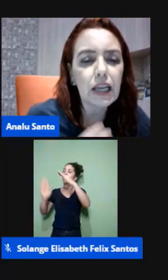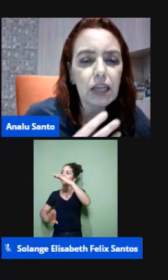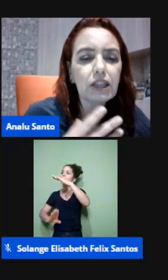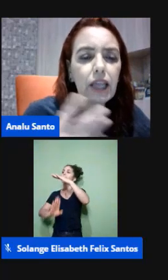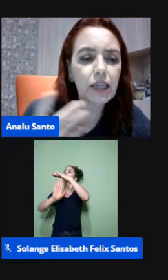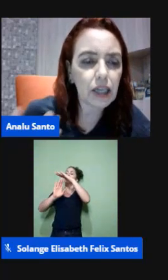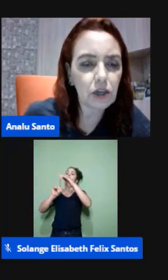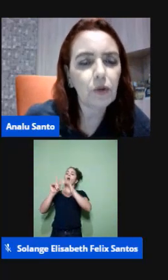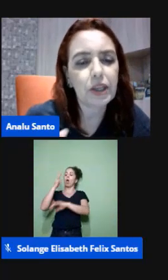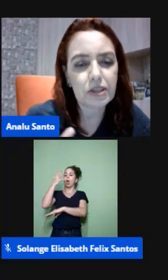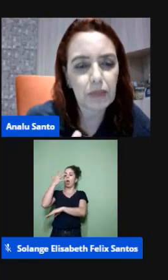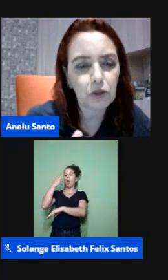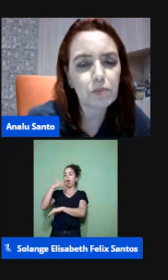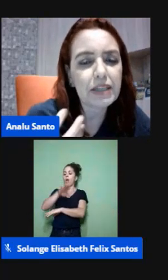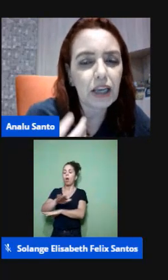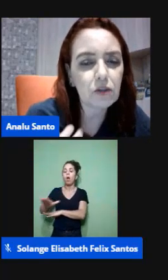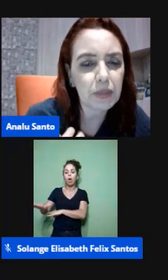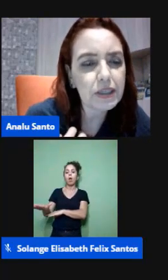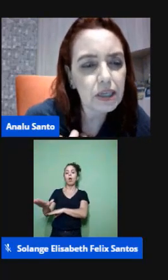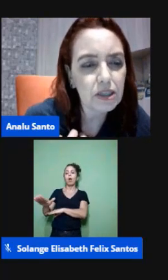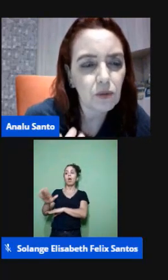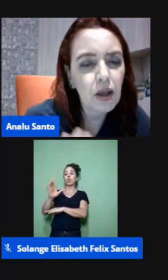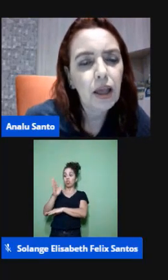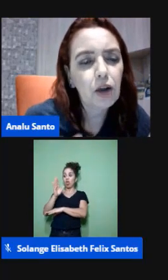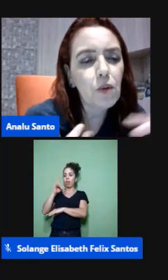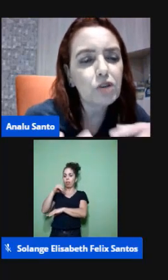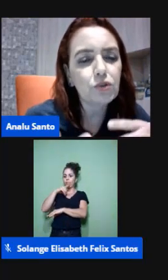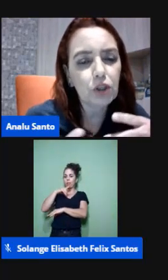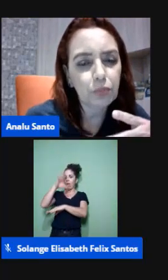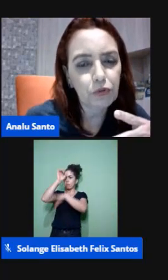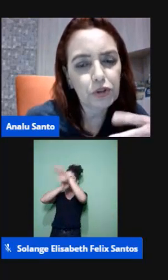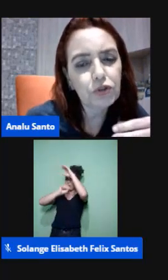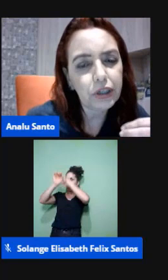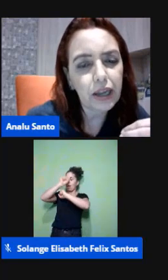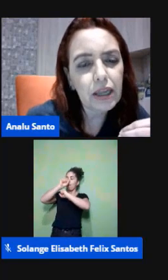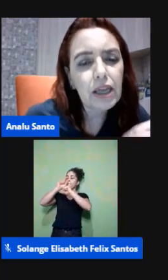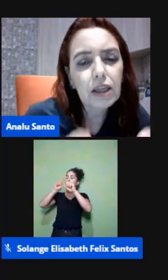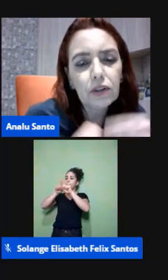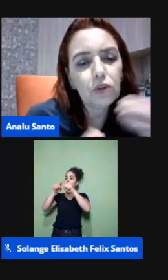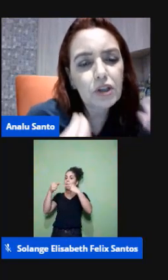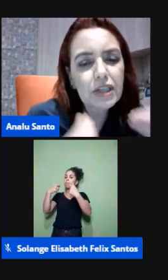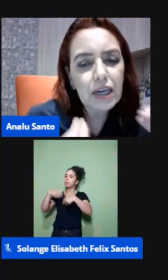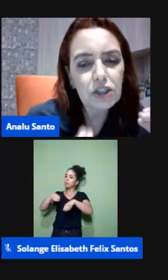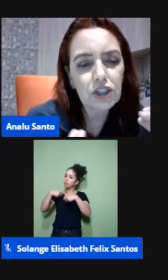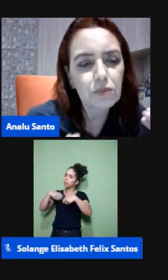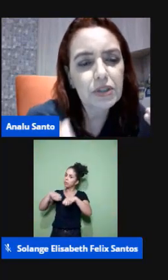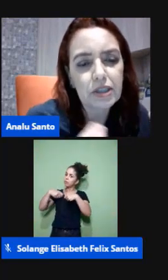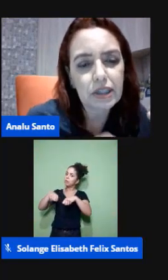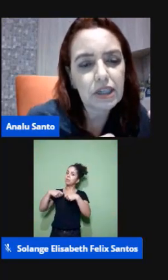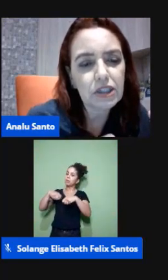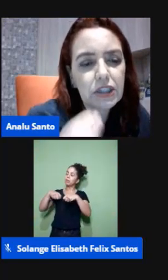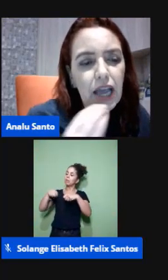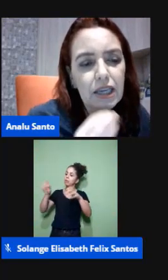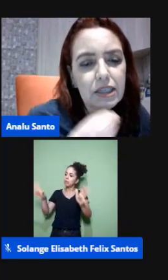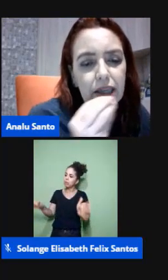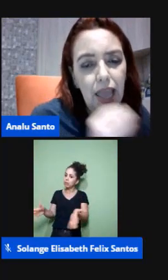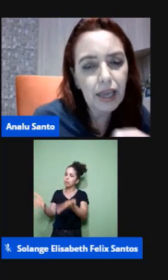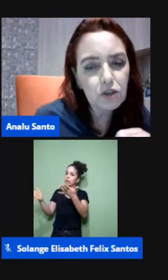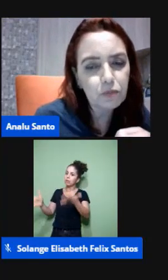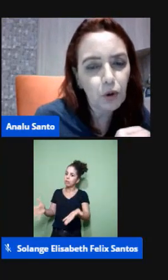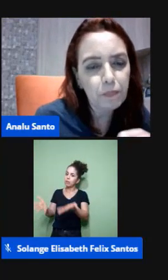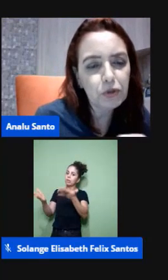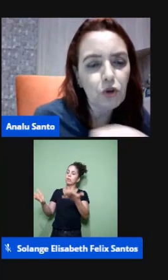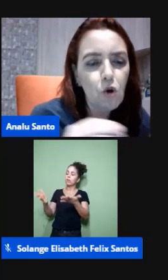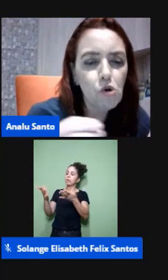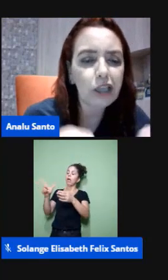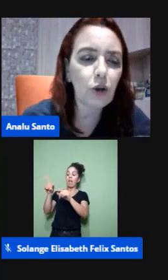crianças, elas já têm aquele conhecimento, mas elas precisam, com a ajuda do professor, né? Nós garantimos que as crianças realizem